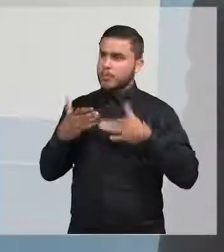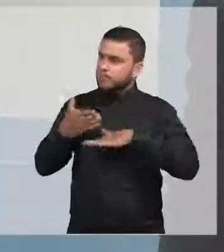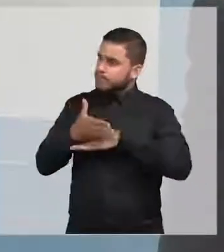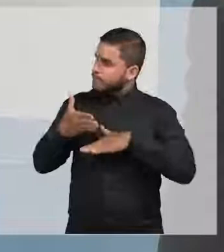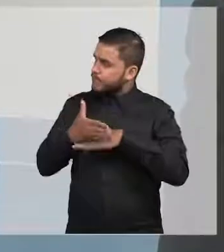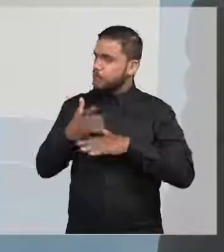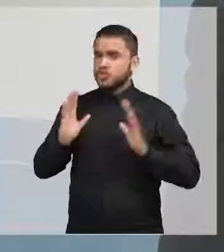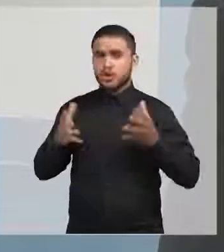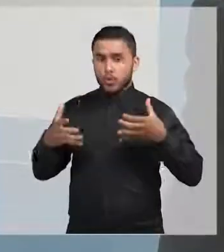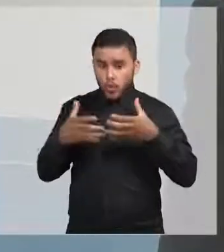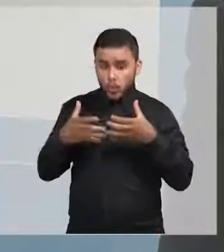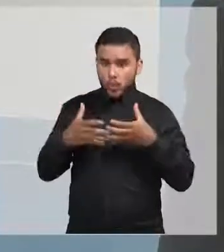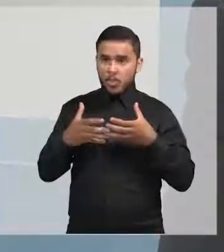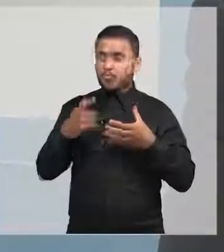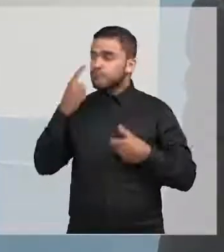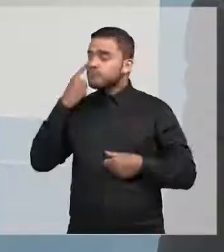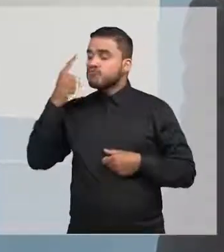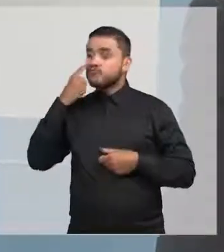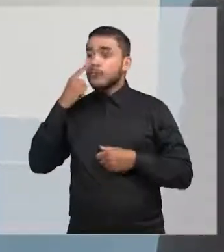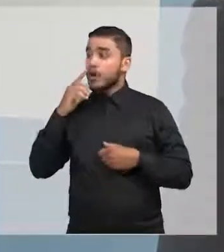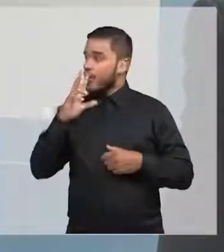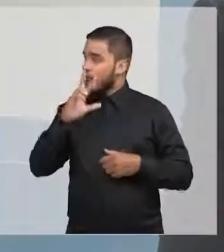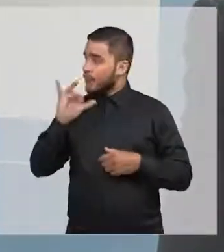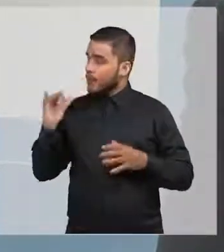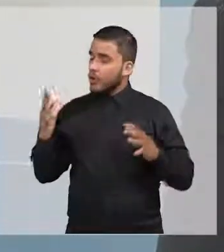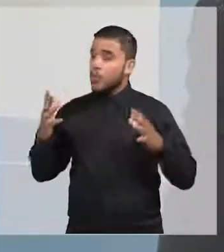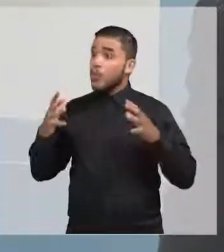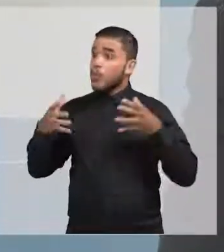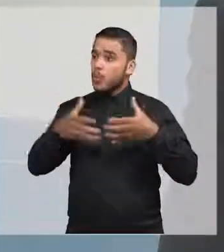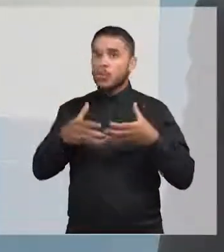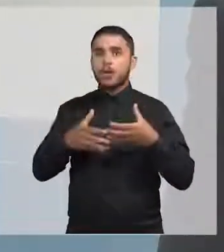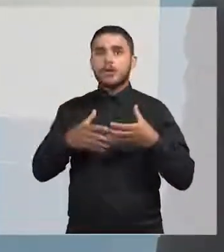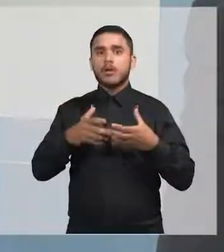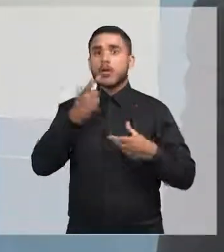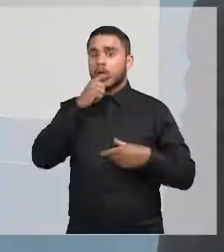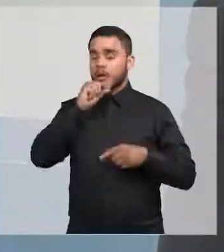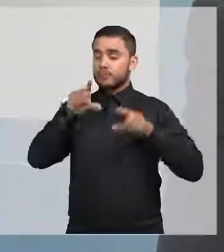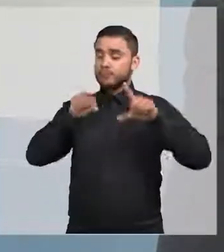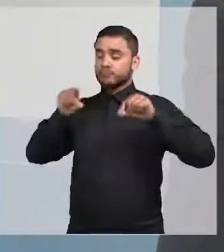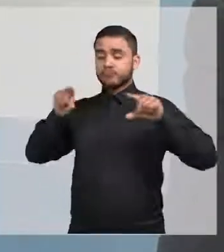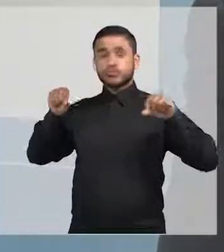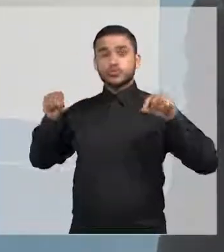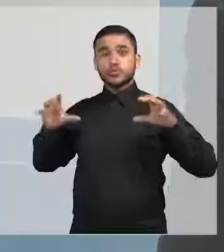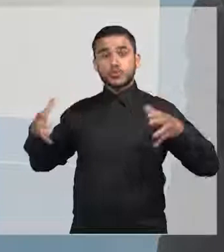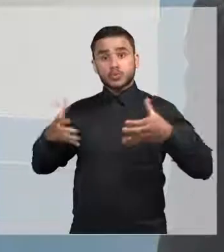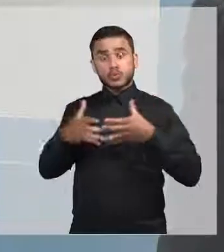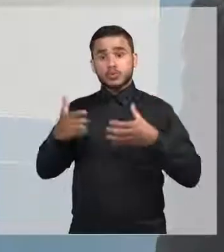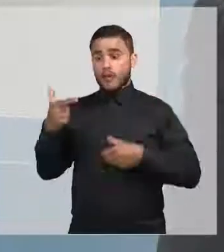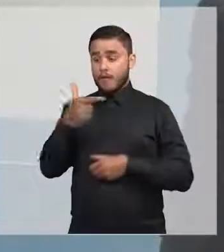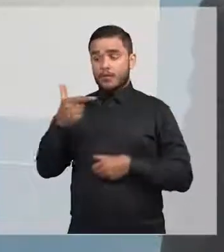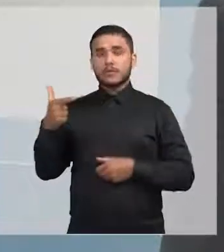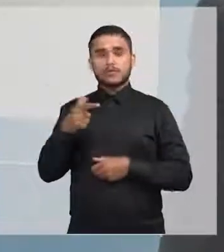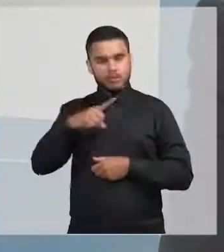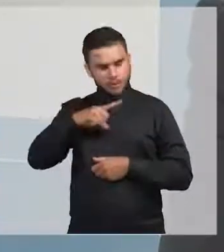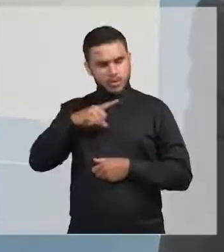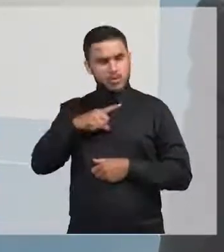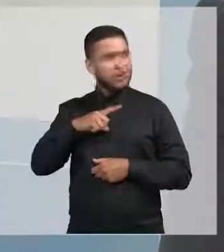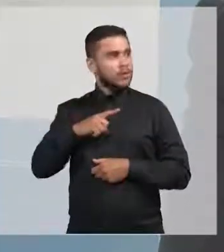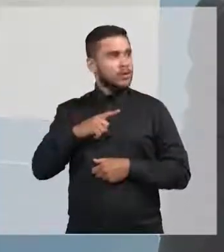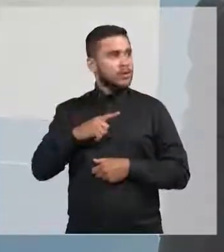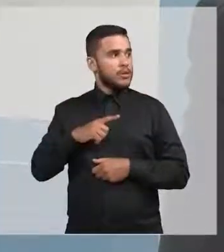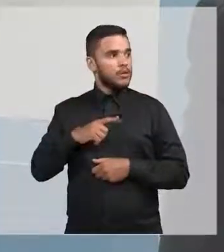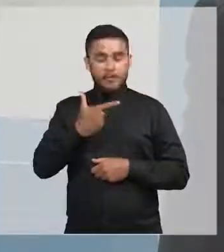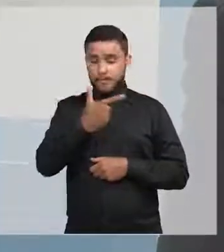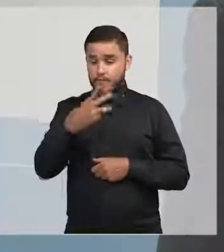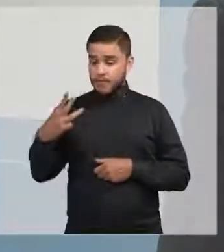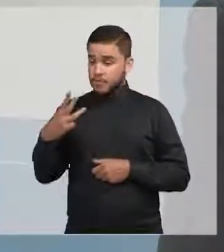nem futuros ministros, não. São ministros, futuros ministros que são técnicos, né? Então, no caso, o juiz Moro deve indicar uns técnicos da área dele, da área de Mas, segurança.